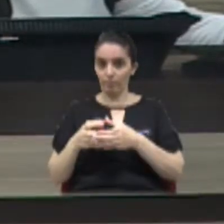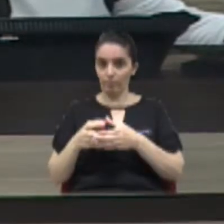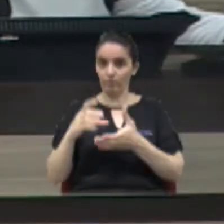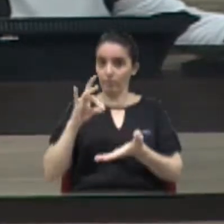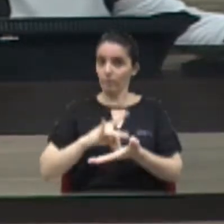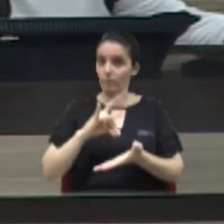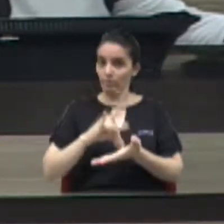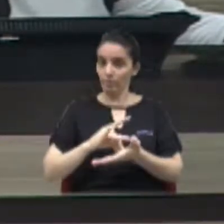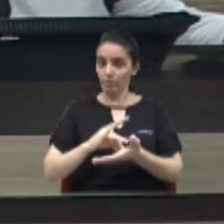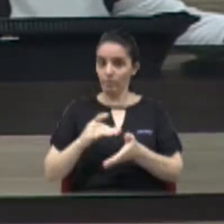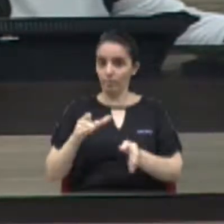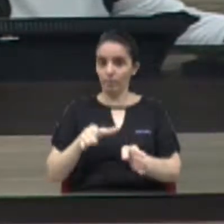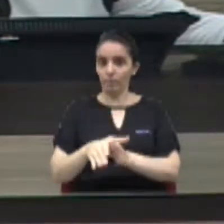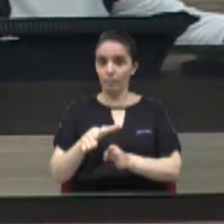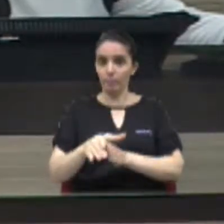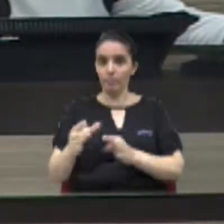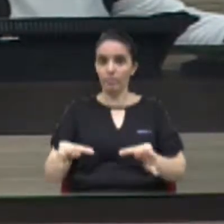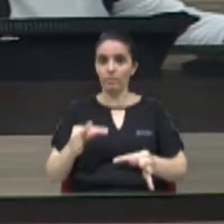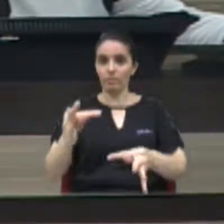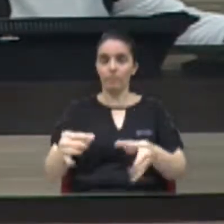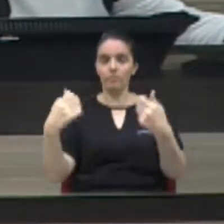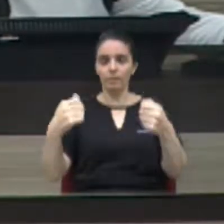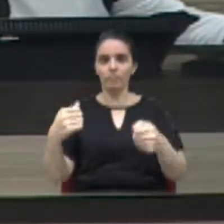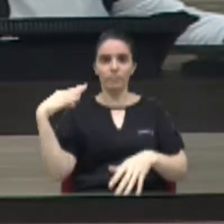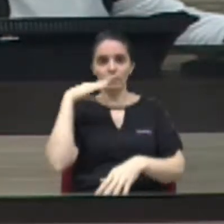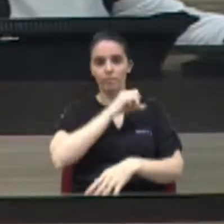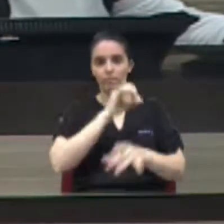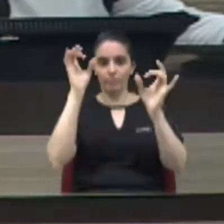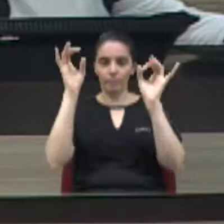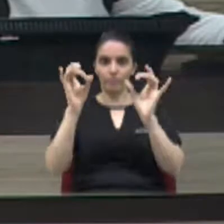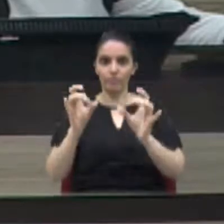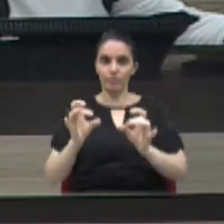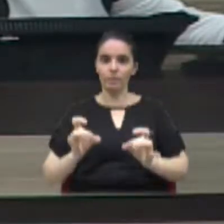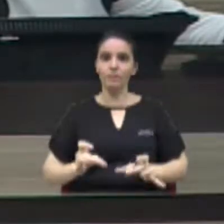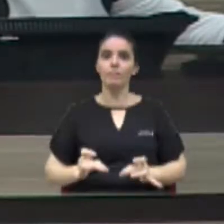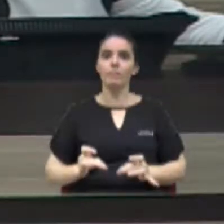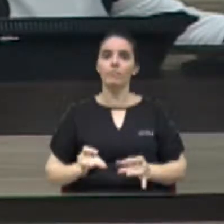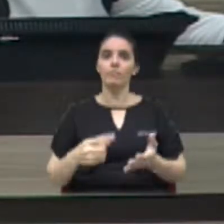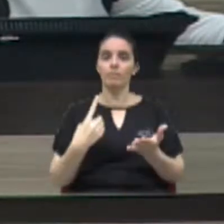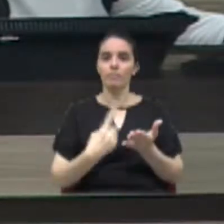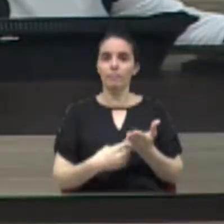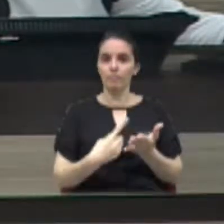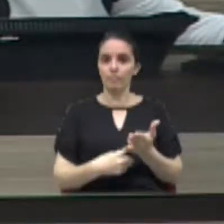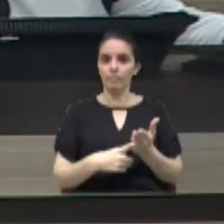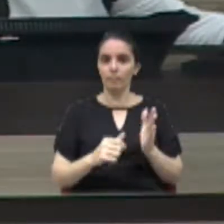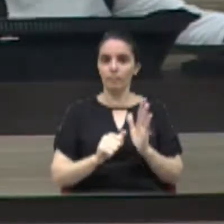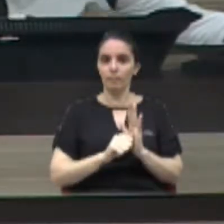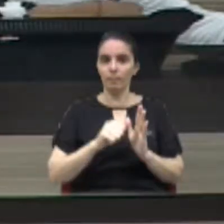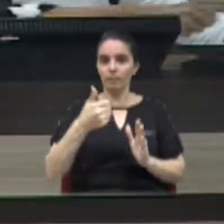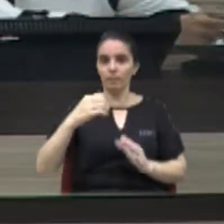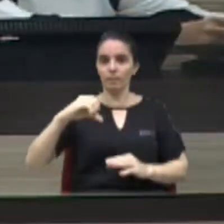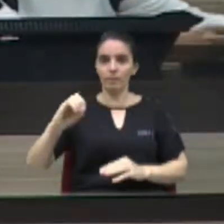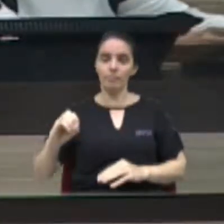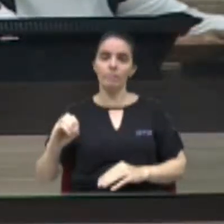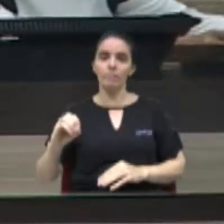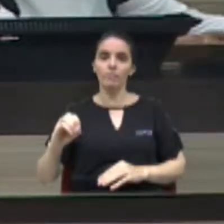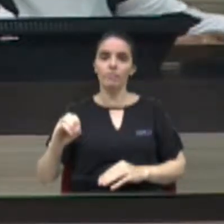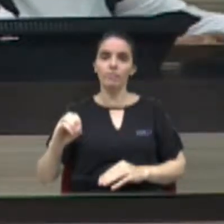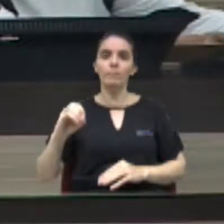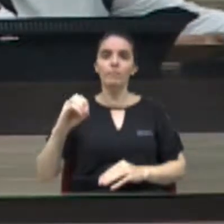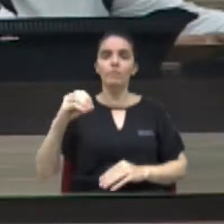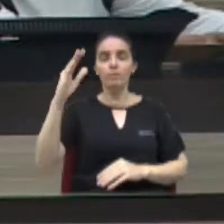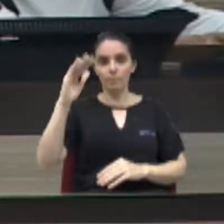Conselho Tutelar, o qual deverá tramitar sobre regime de urgência especial, conforme dispõem os artigos 190 e seguintes